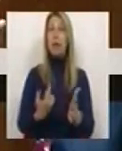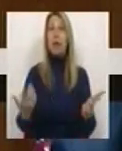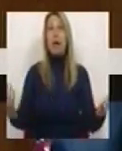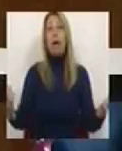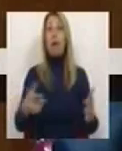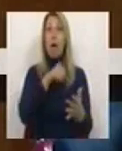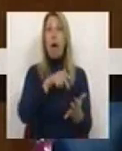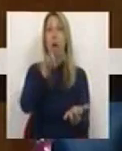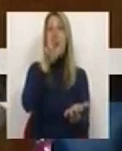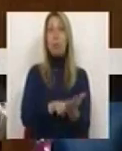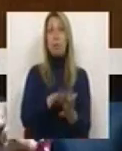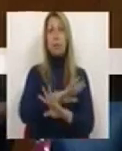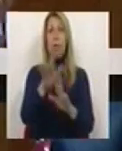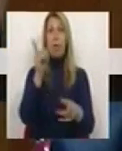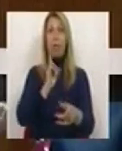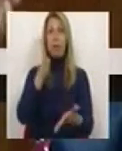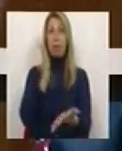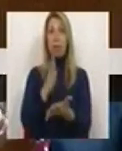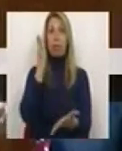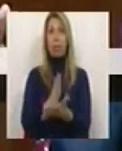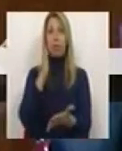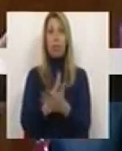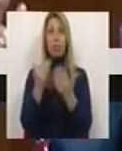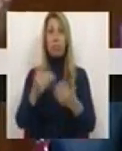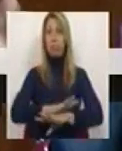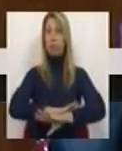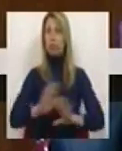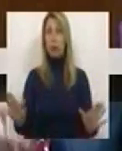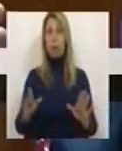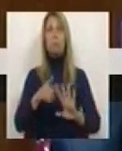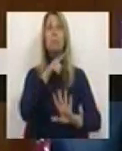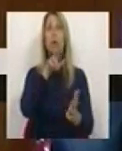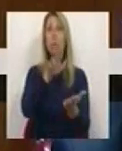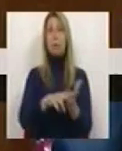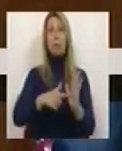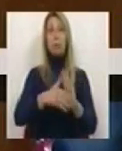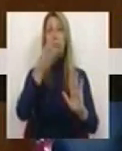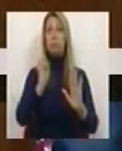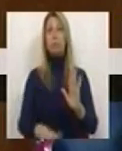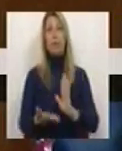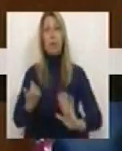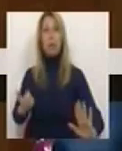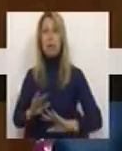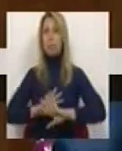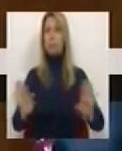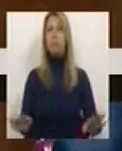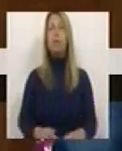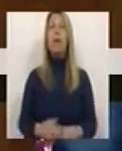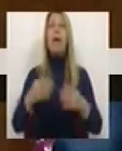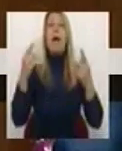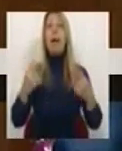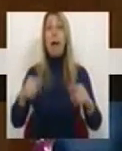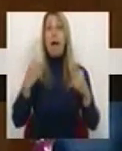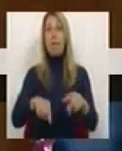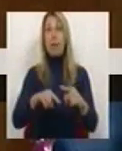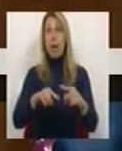a concessão estava caducada, foi declarada a caducidade da licença e foi retirada a concessão. Havia,